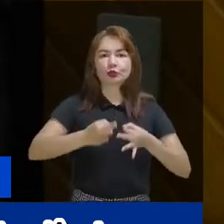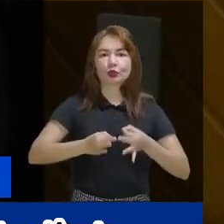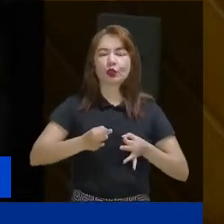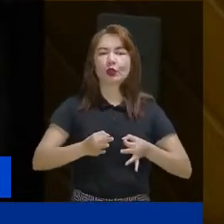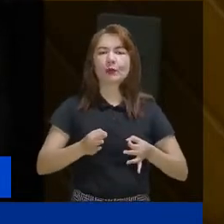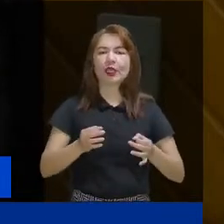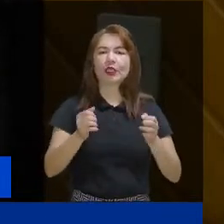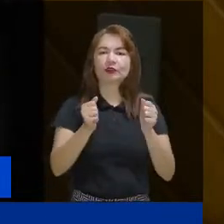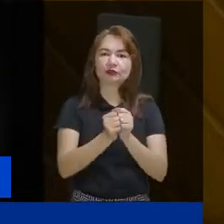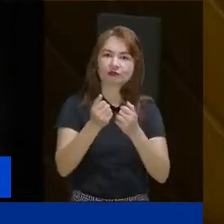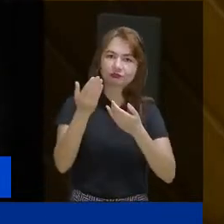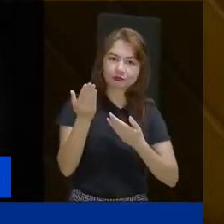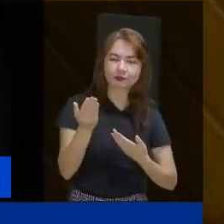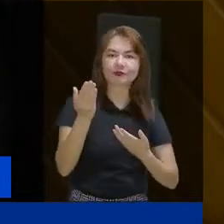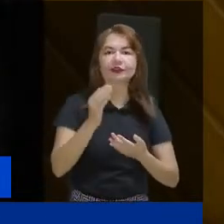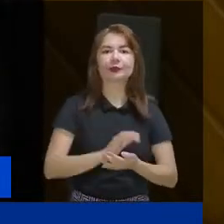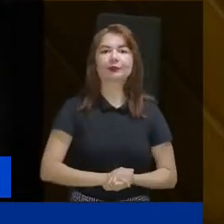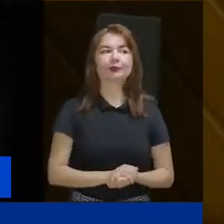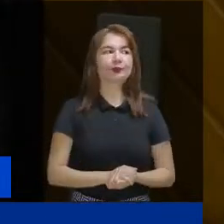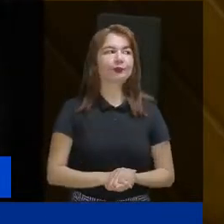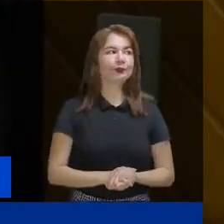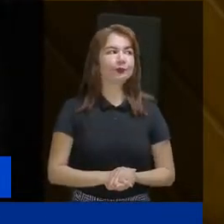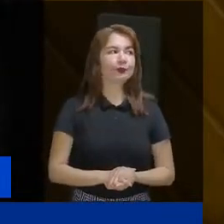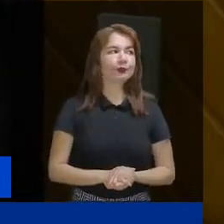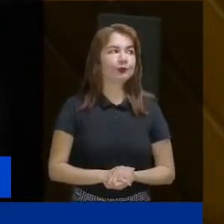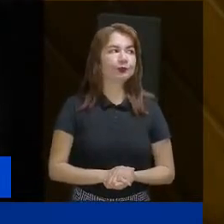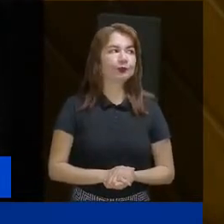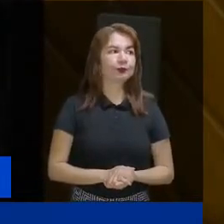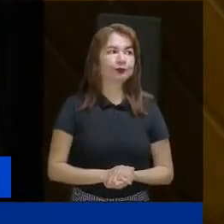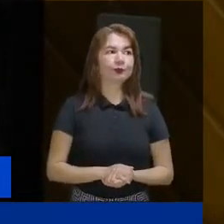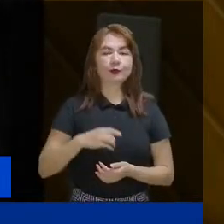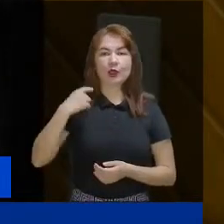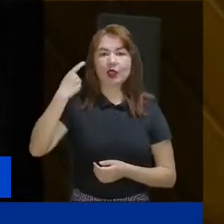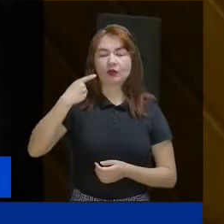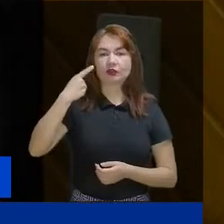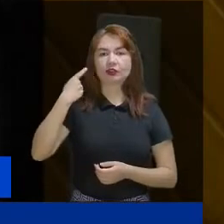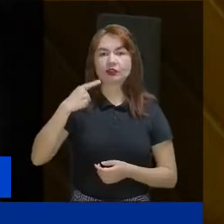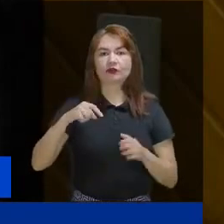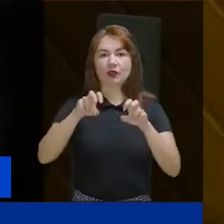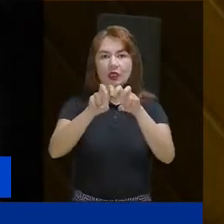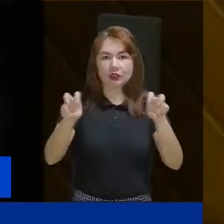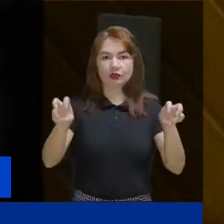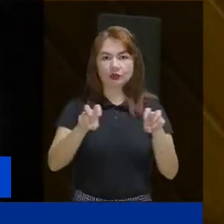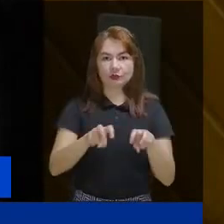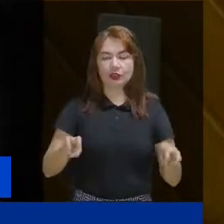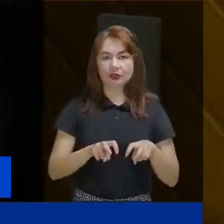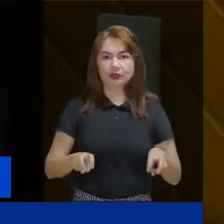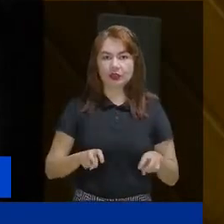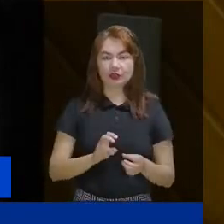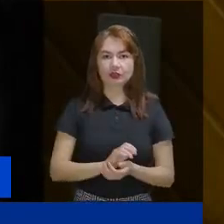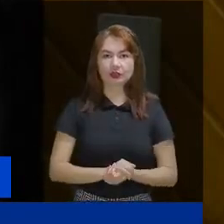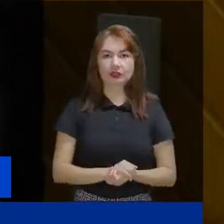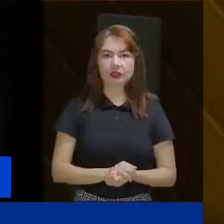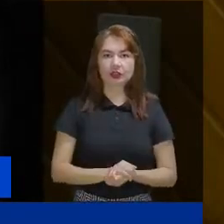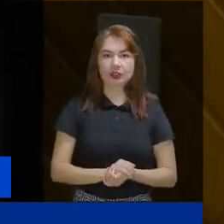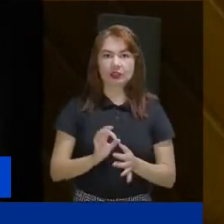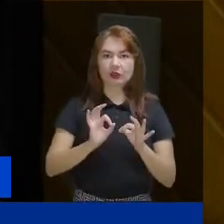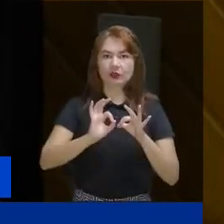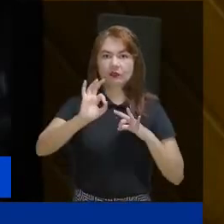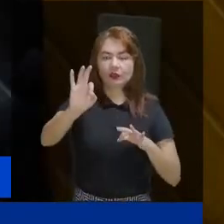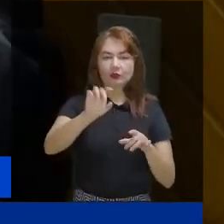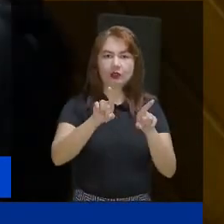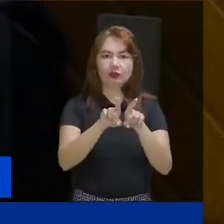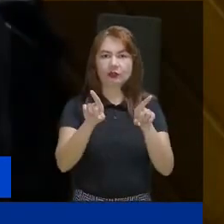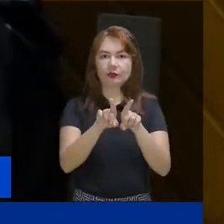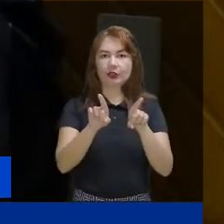Vossa Excelência. Obrigado, aos advogados presentes e escutando de forma Foco habitual. no juiz